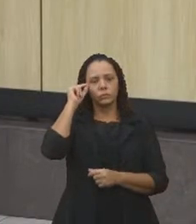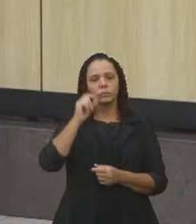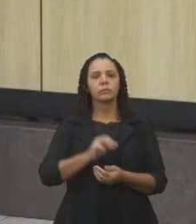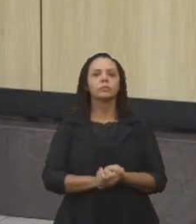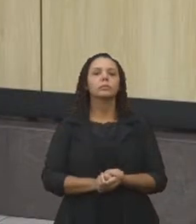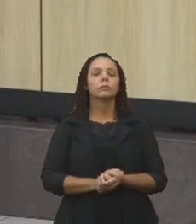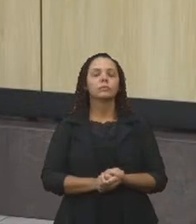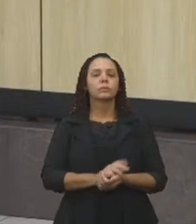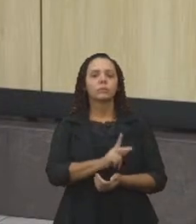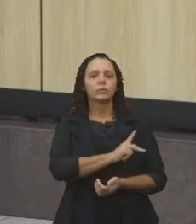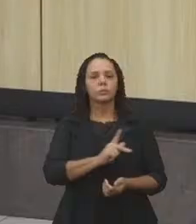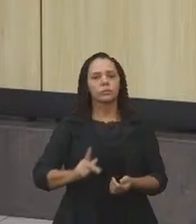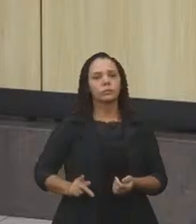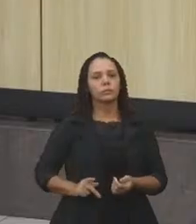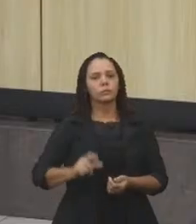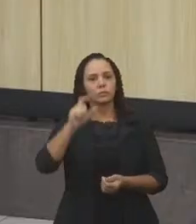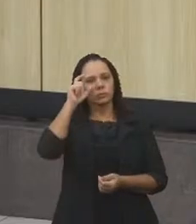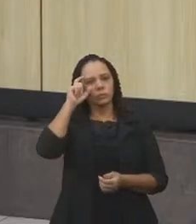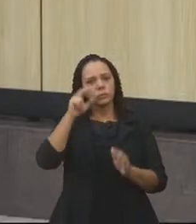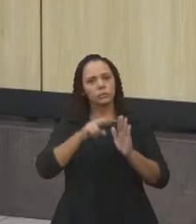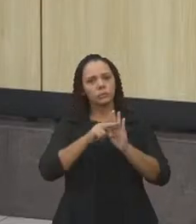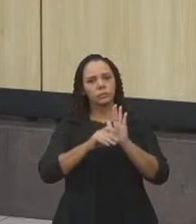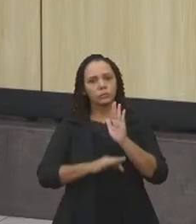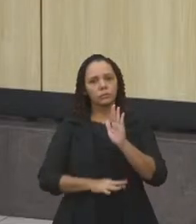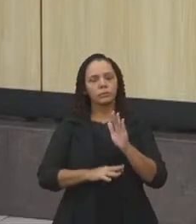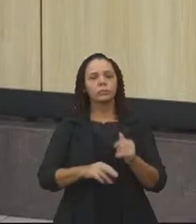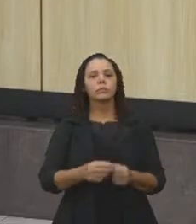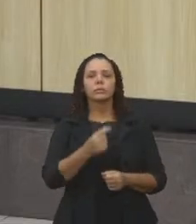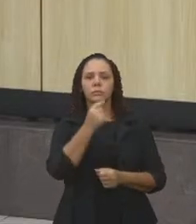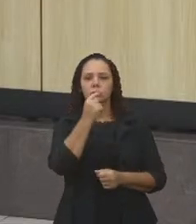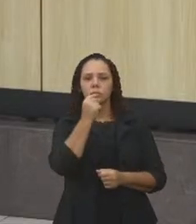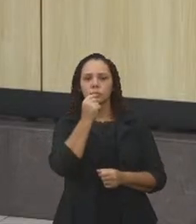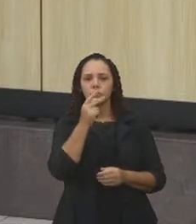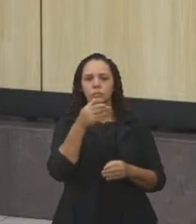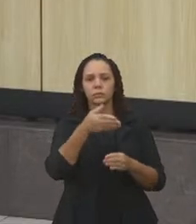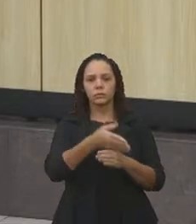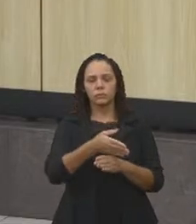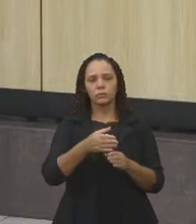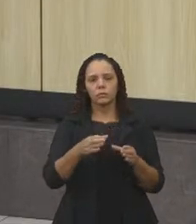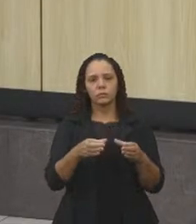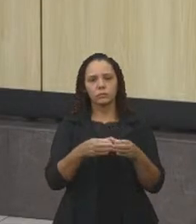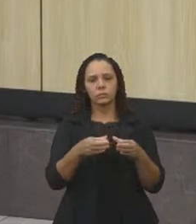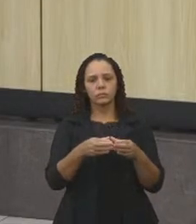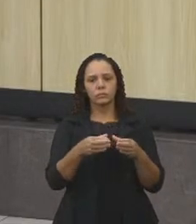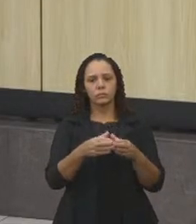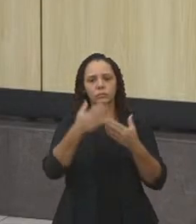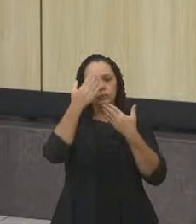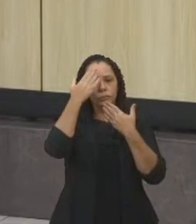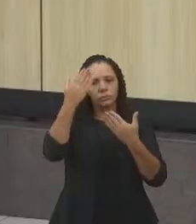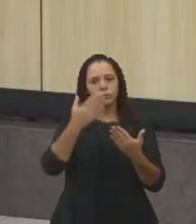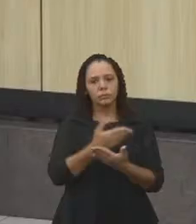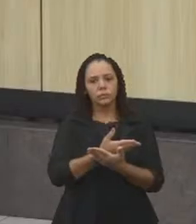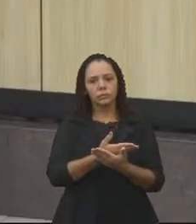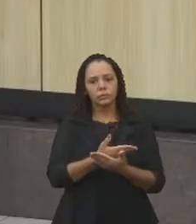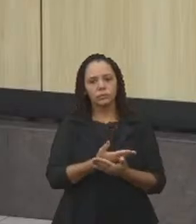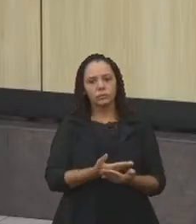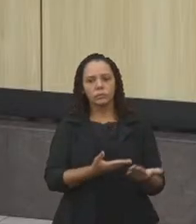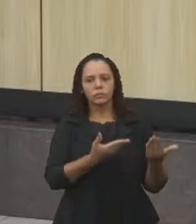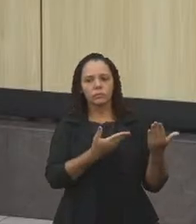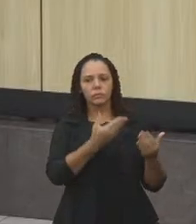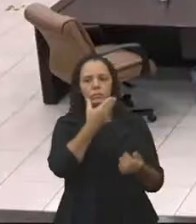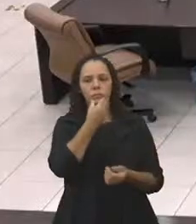relator, e Neto Alves, que é membro da comissão. Agradecemos a presença do senhor Guilherme